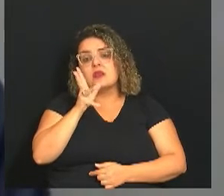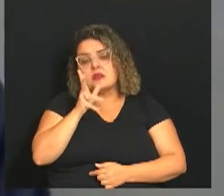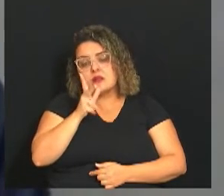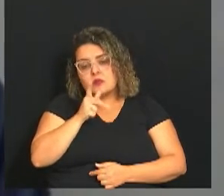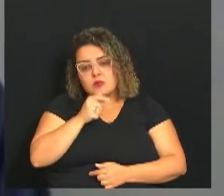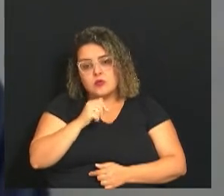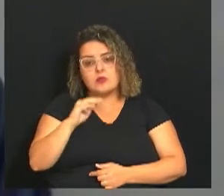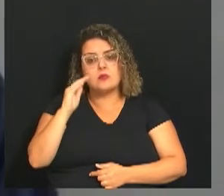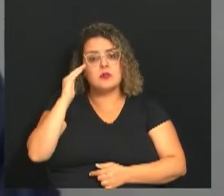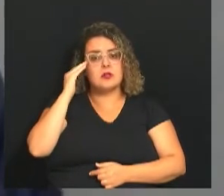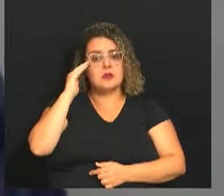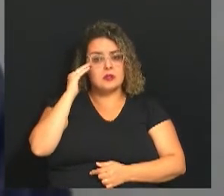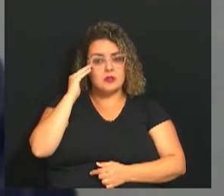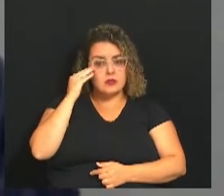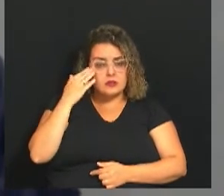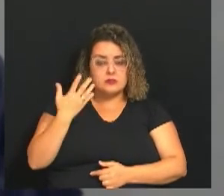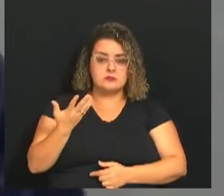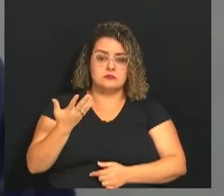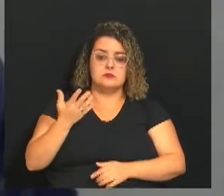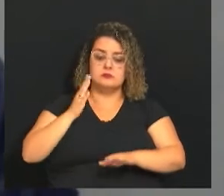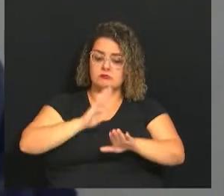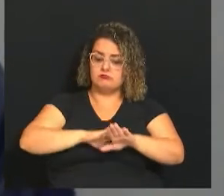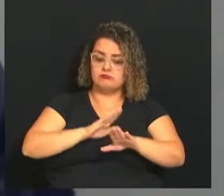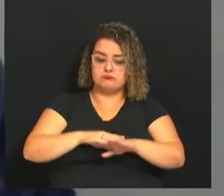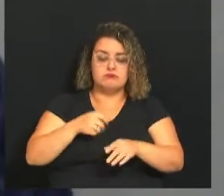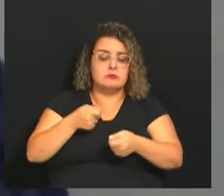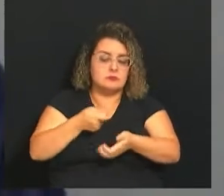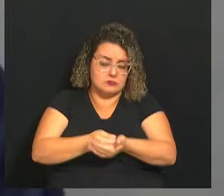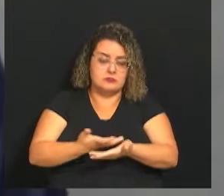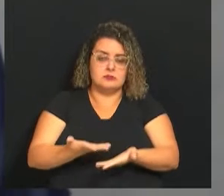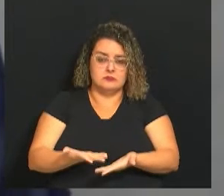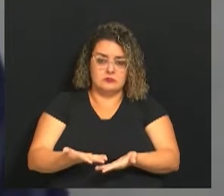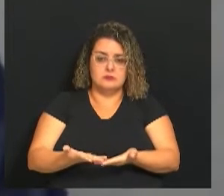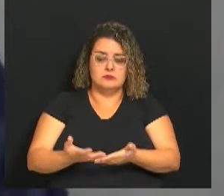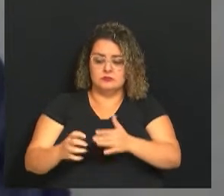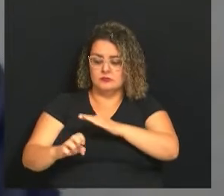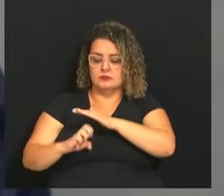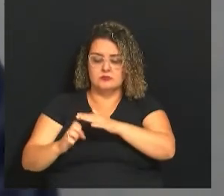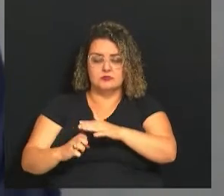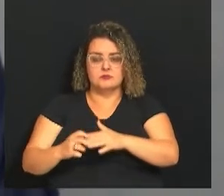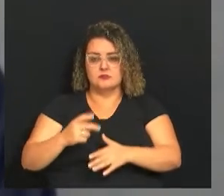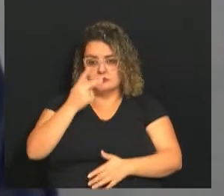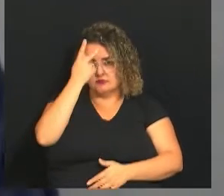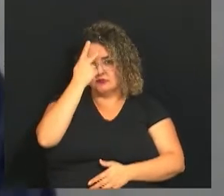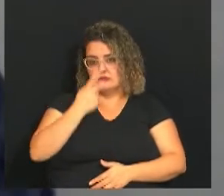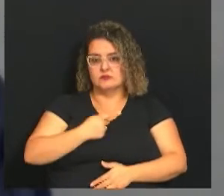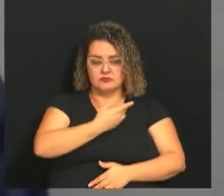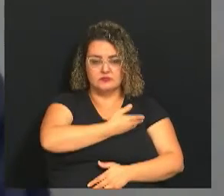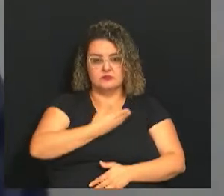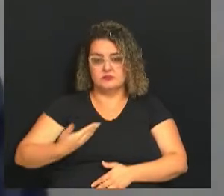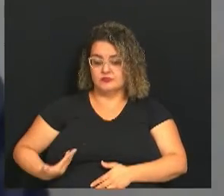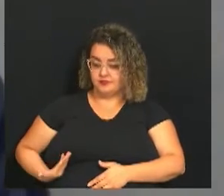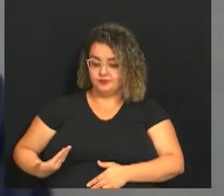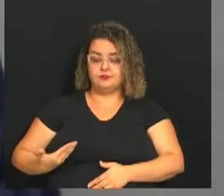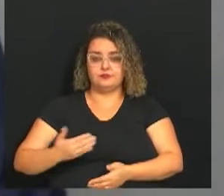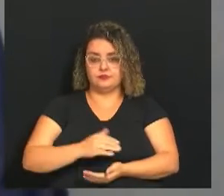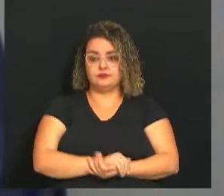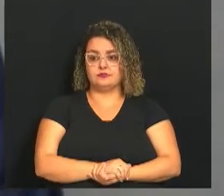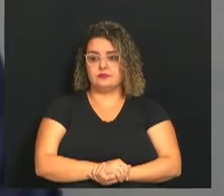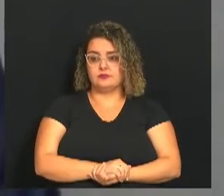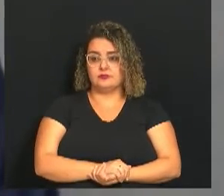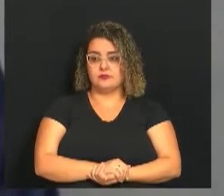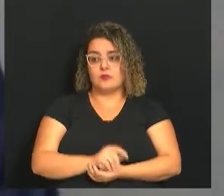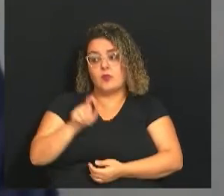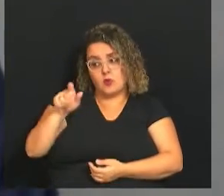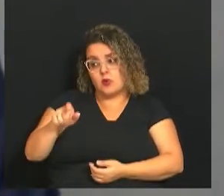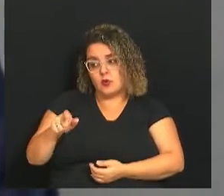como uma atuação necessária, tanto da empresa quanto do próprio governo, porque a sociedade, como o senhor mesmo disse, não